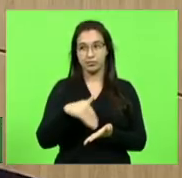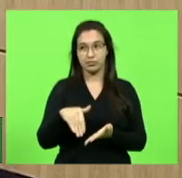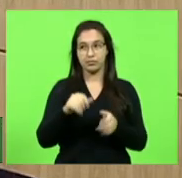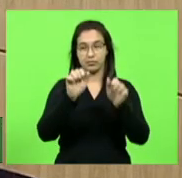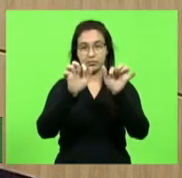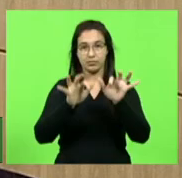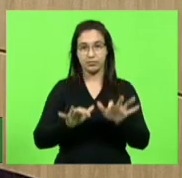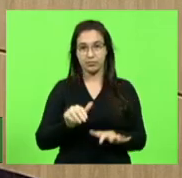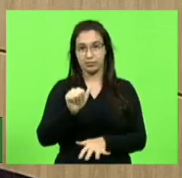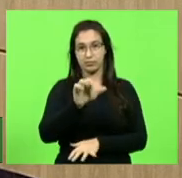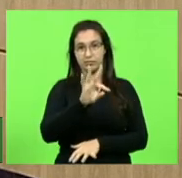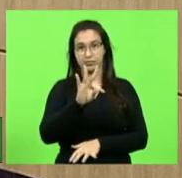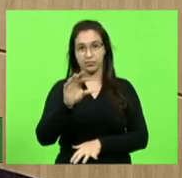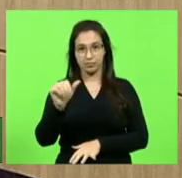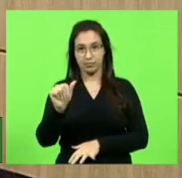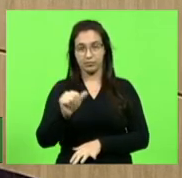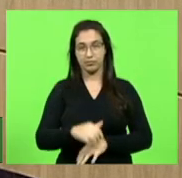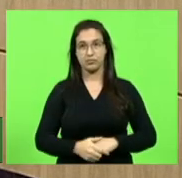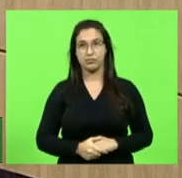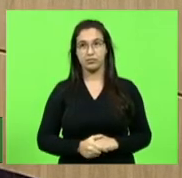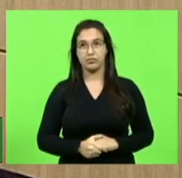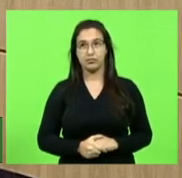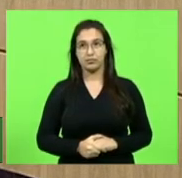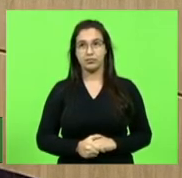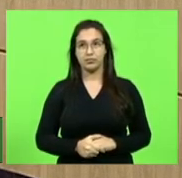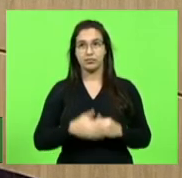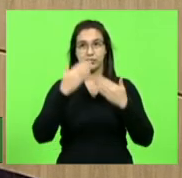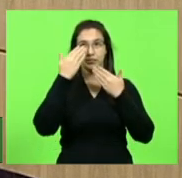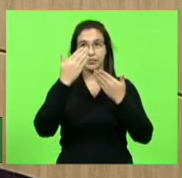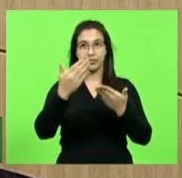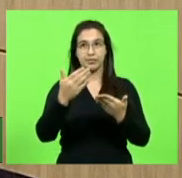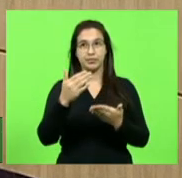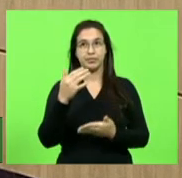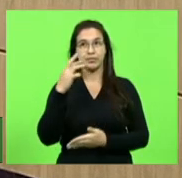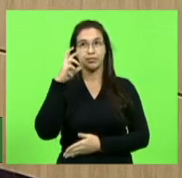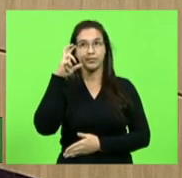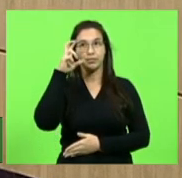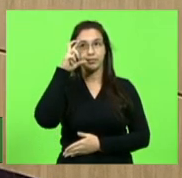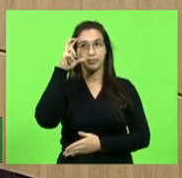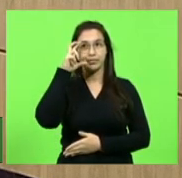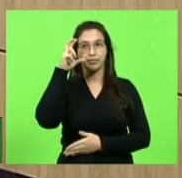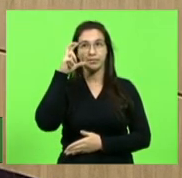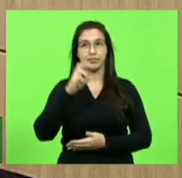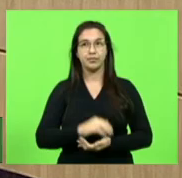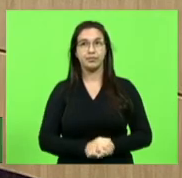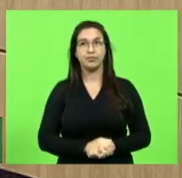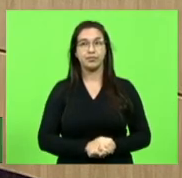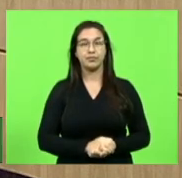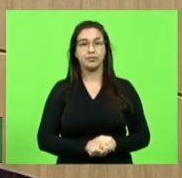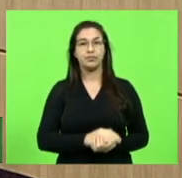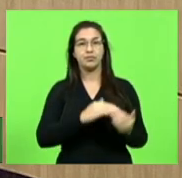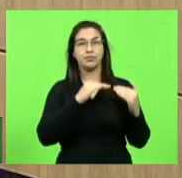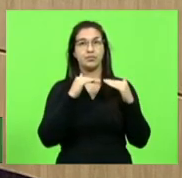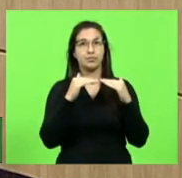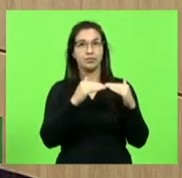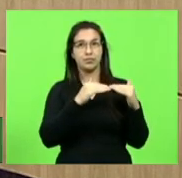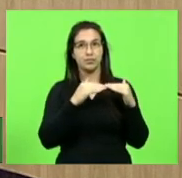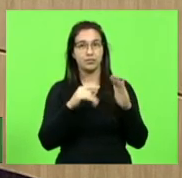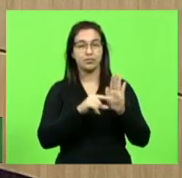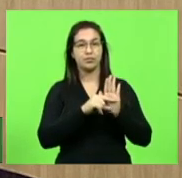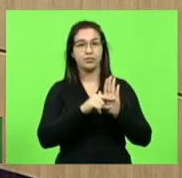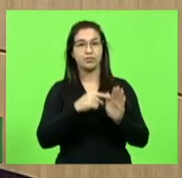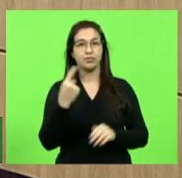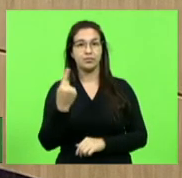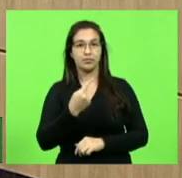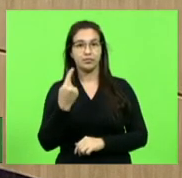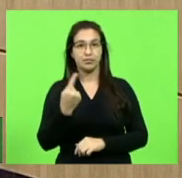ata. Obrigado, deputado Ricardo Alba. Em consonância com o parágrafo 1º do artigo